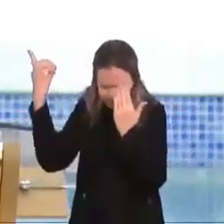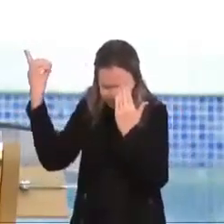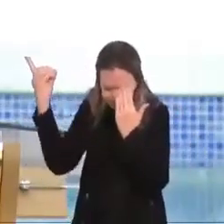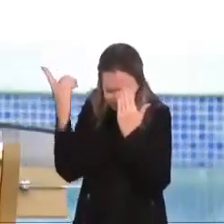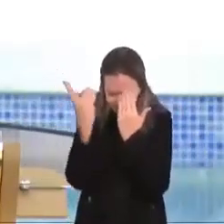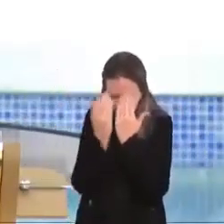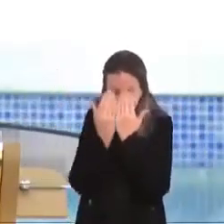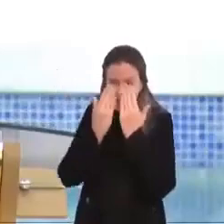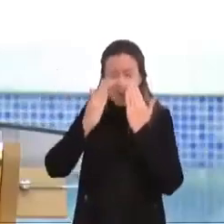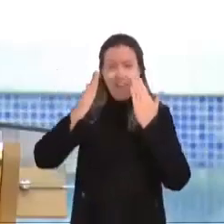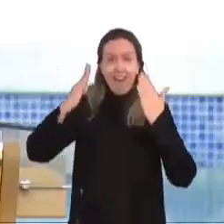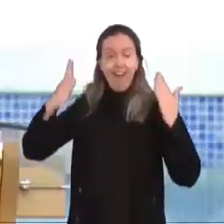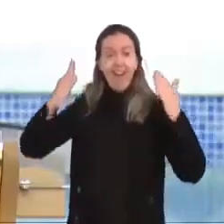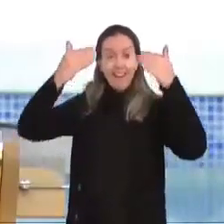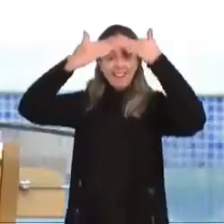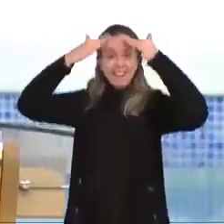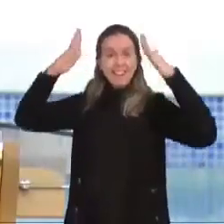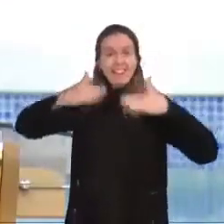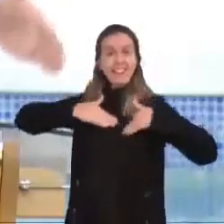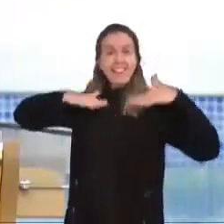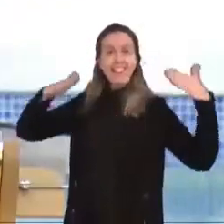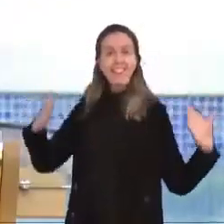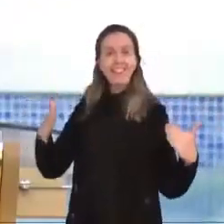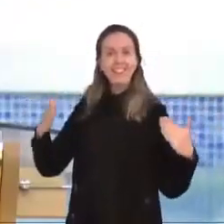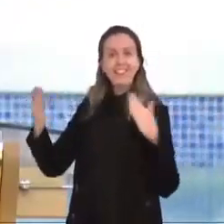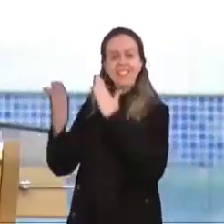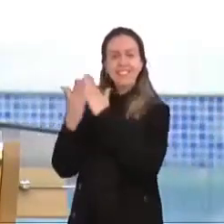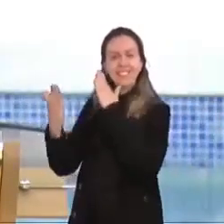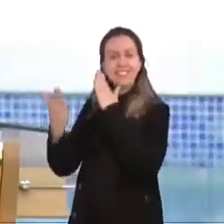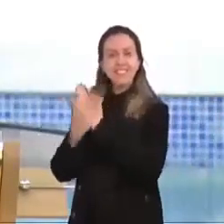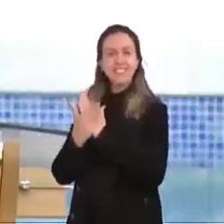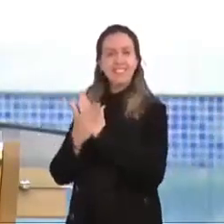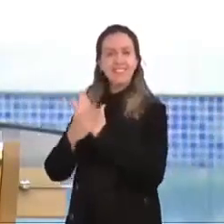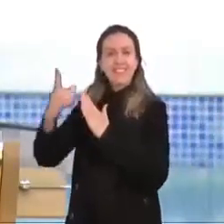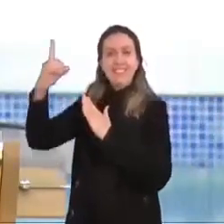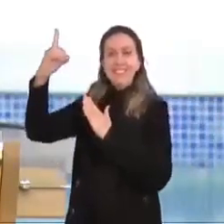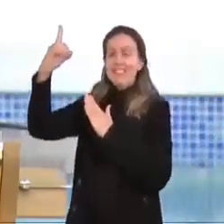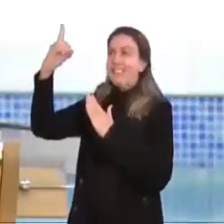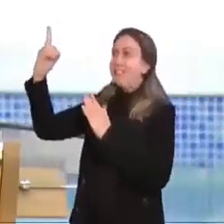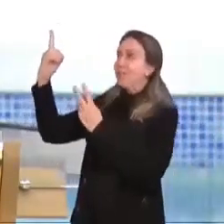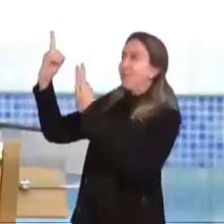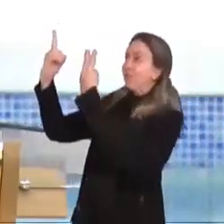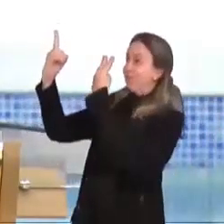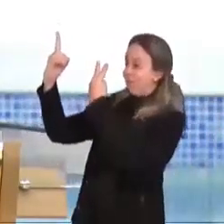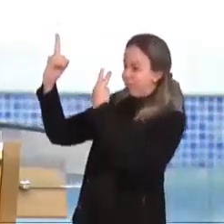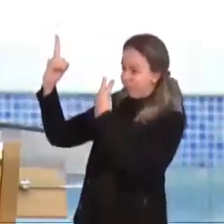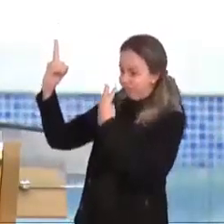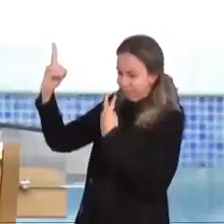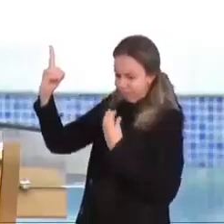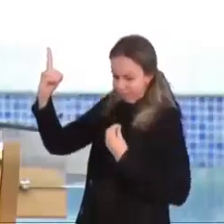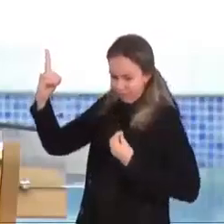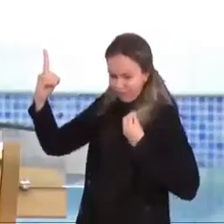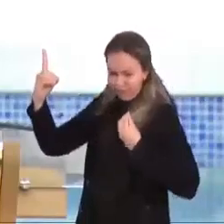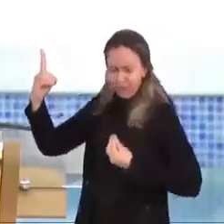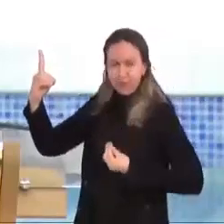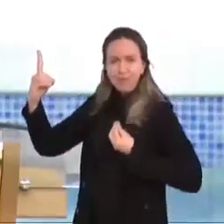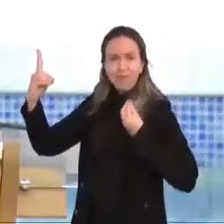dizer nesta noite: em tempo de dificuldade, ouviremos coisas eternas